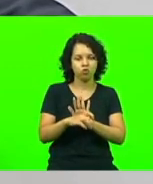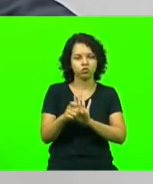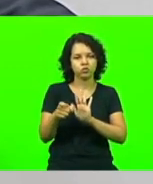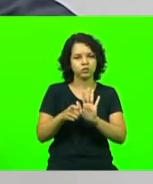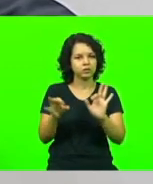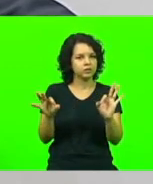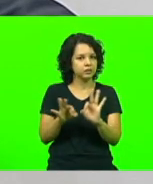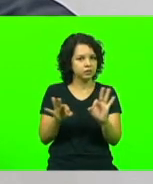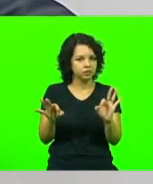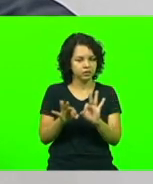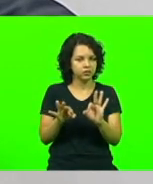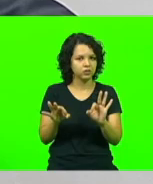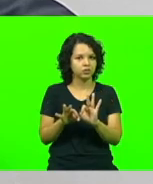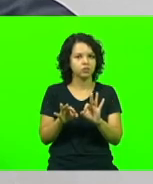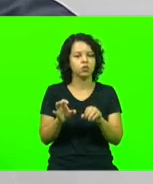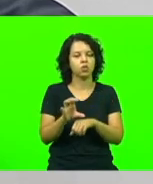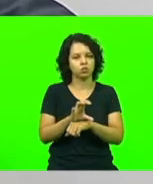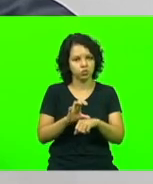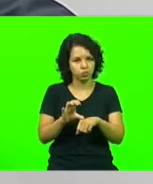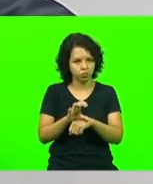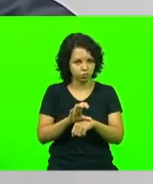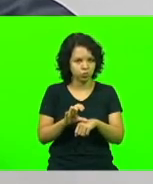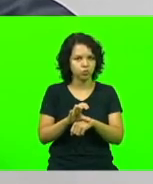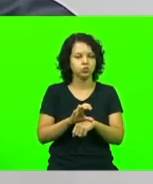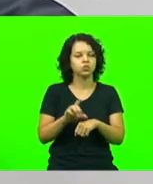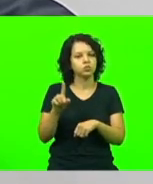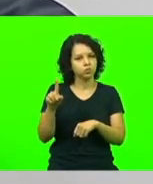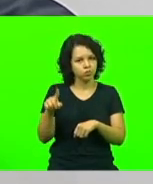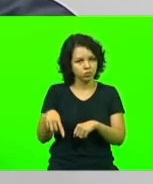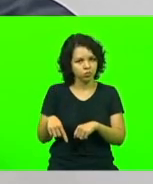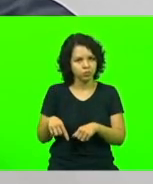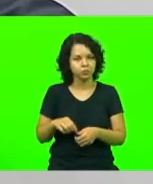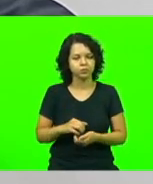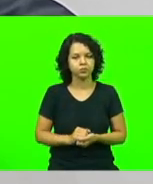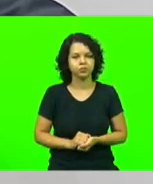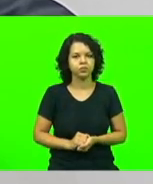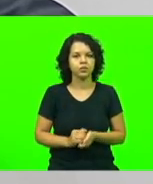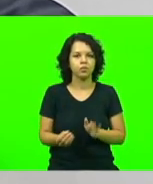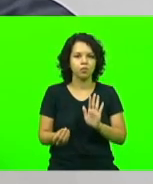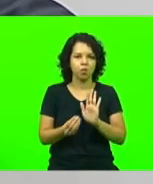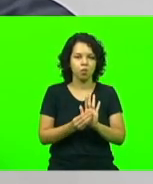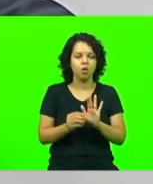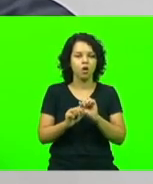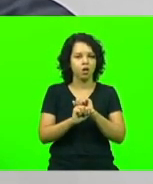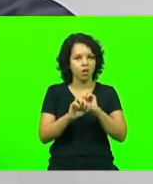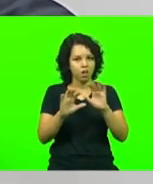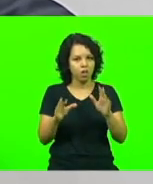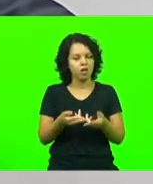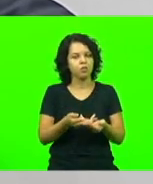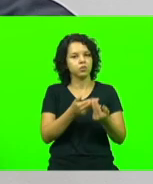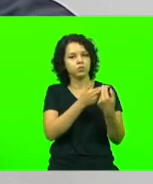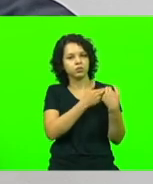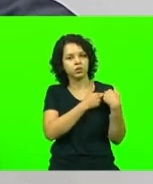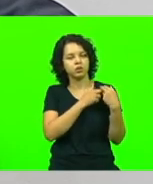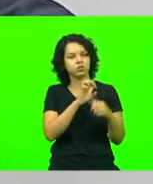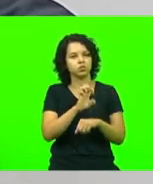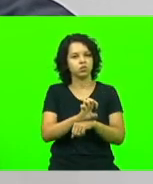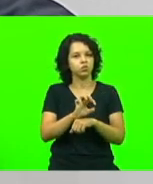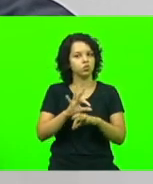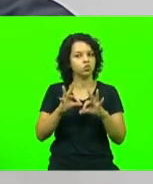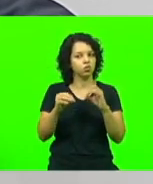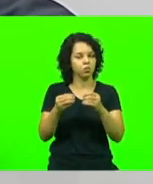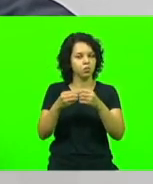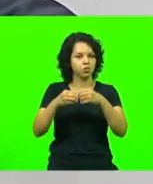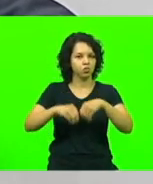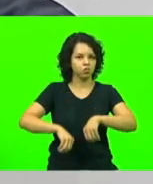é completamente constitucional. Ele simplesmente ele deixa claro da responsabilidade do Estado por todos os prejuízos